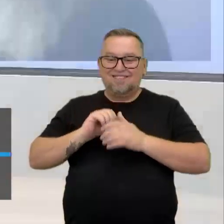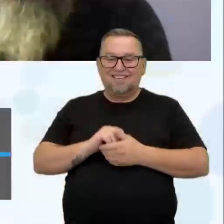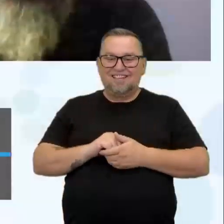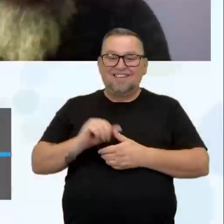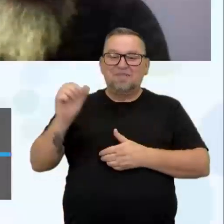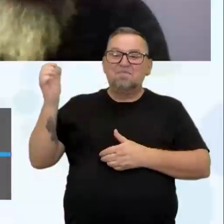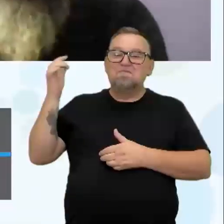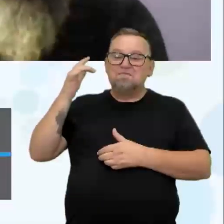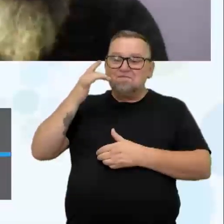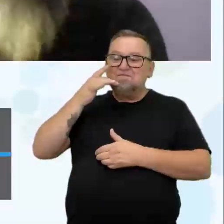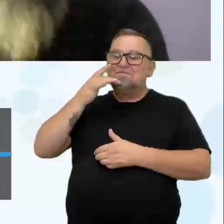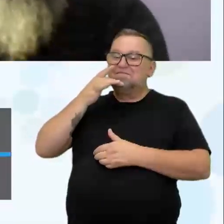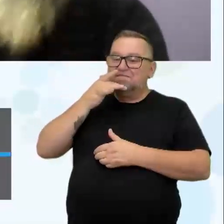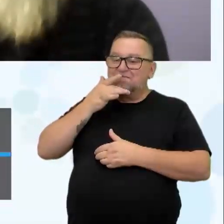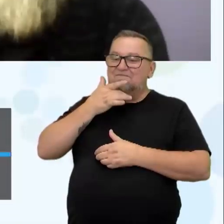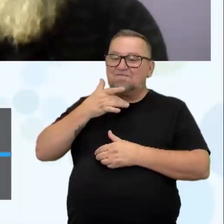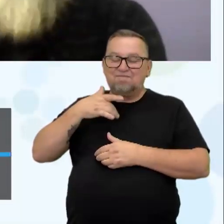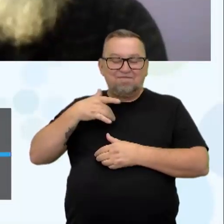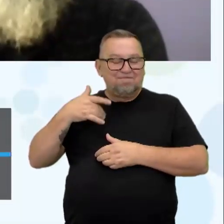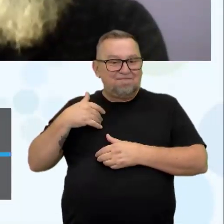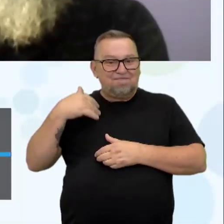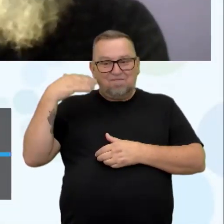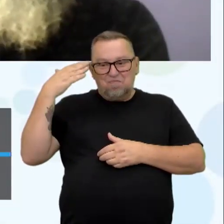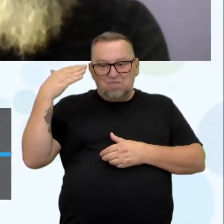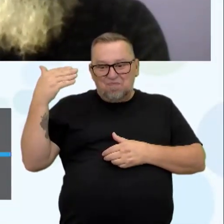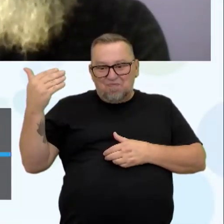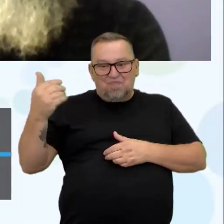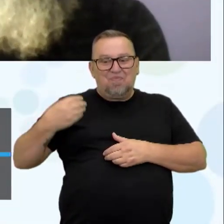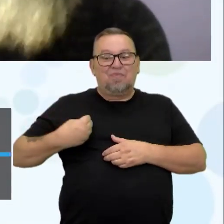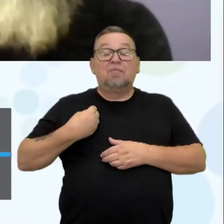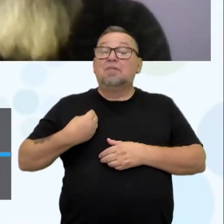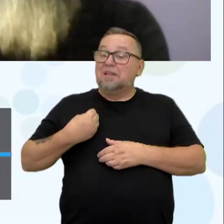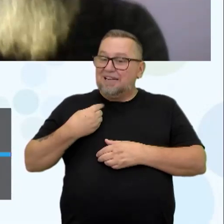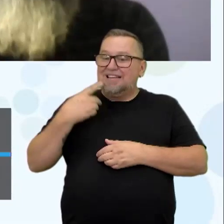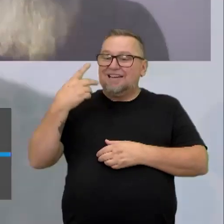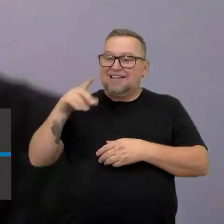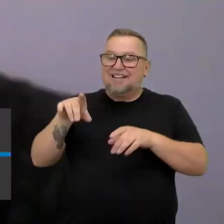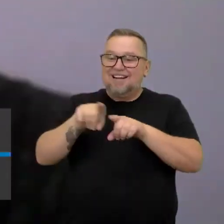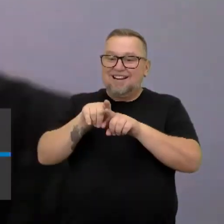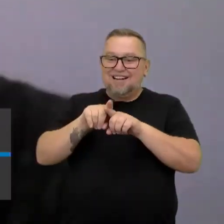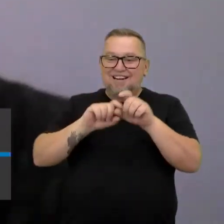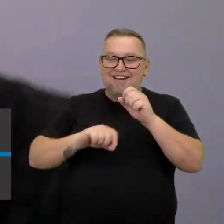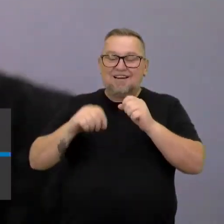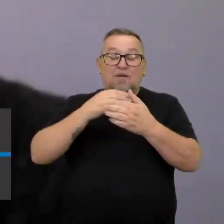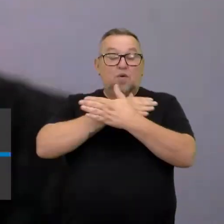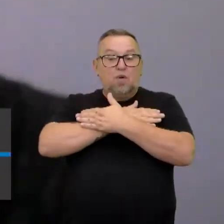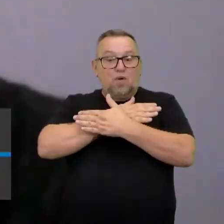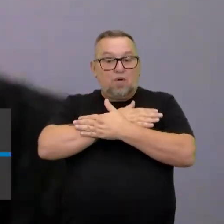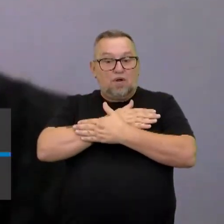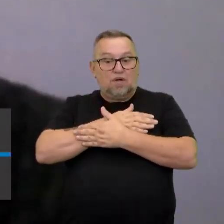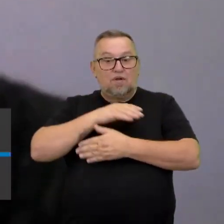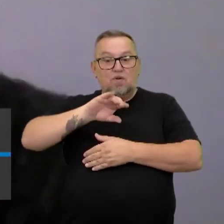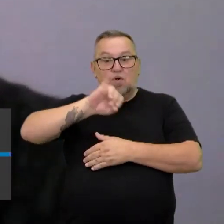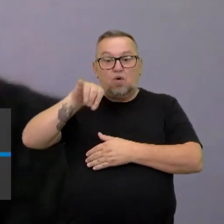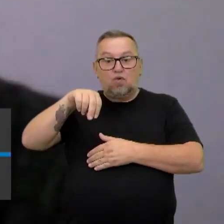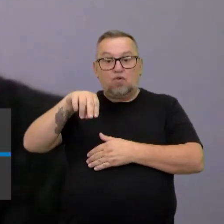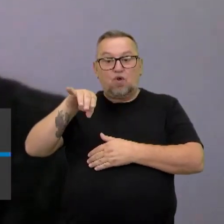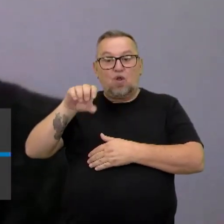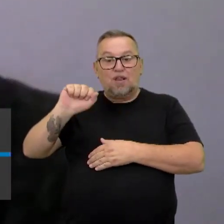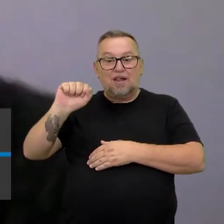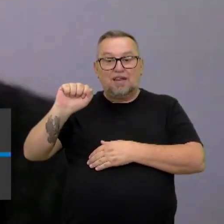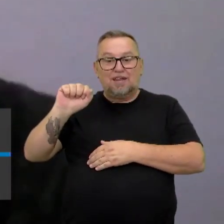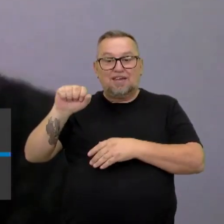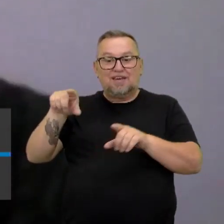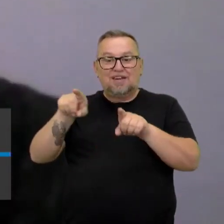acompanhando. delícia! Olha, estou me sentindo muito honrado aí com a presença de vocês, viu? E quero mandar também um abraço aí para o senhor Jonas Cordeiro,